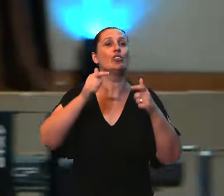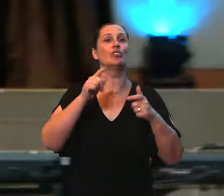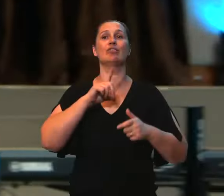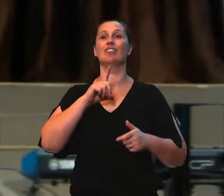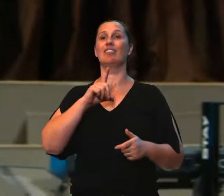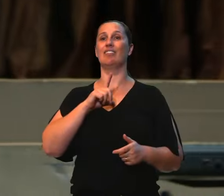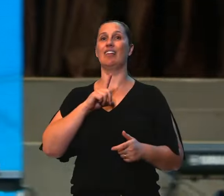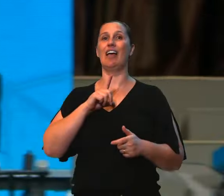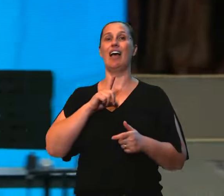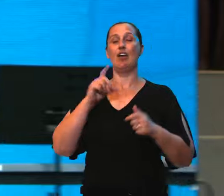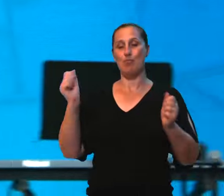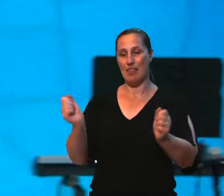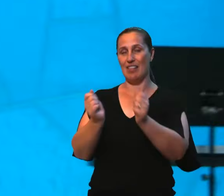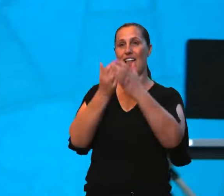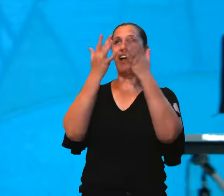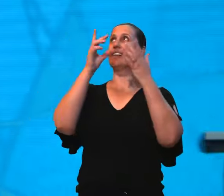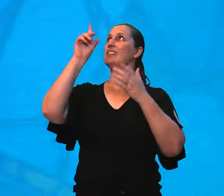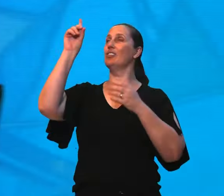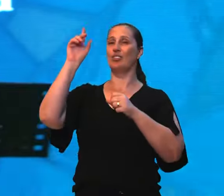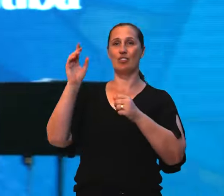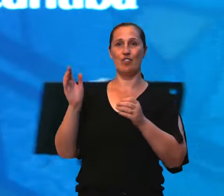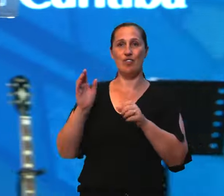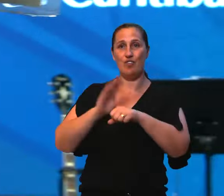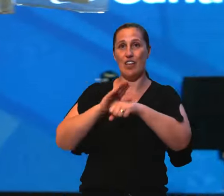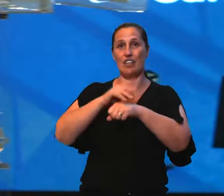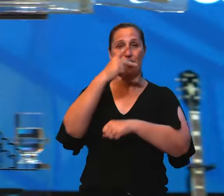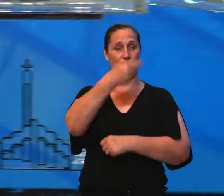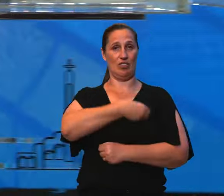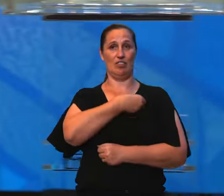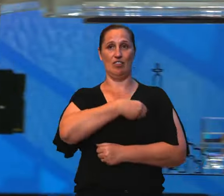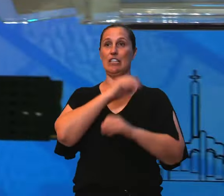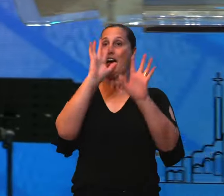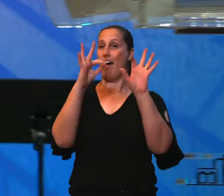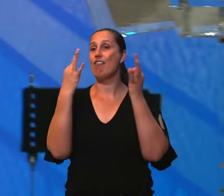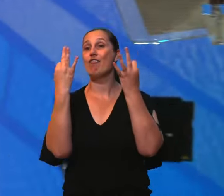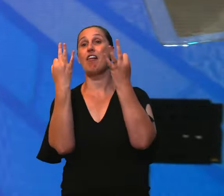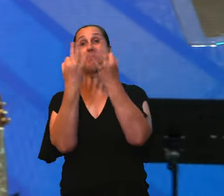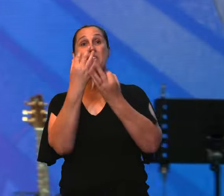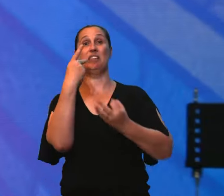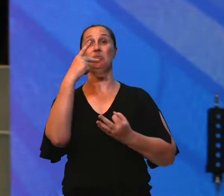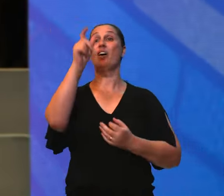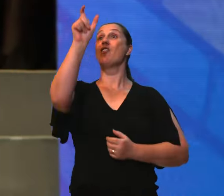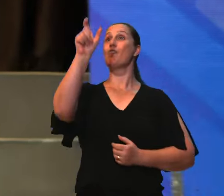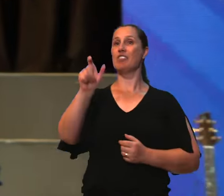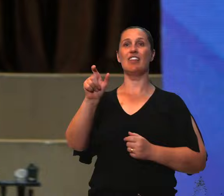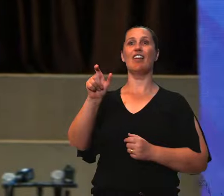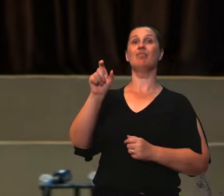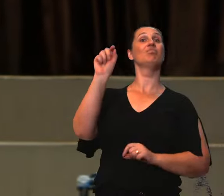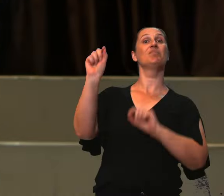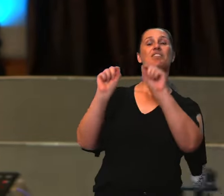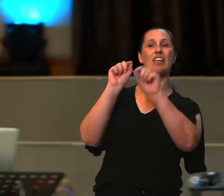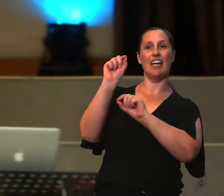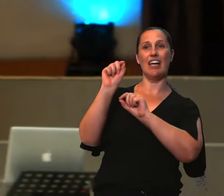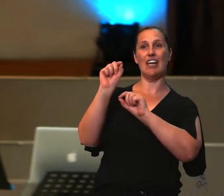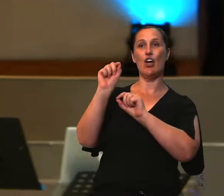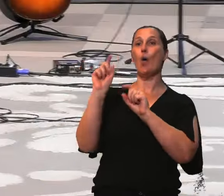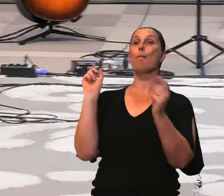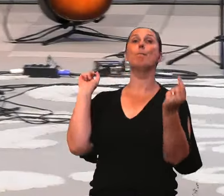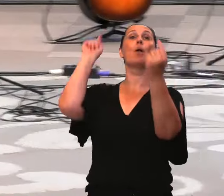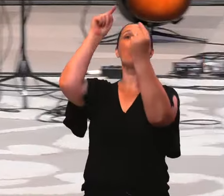em você as transformações que ele fez a família que ele permitiu você constituir quem você é para que que você serve Qual o seu